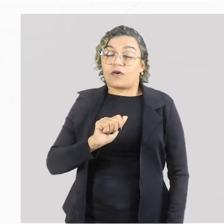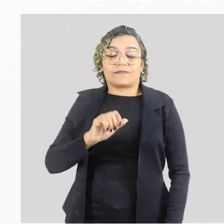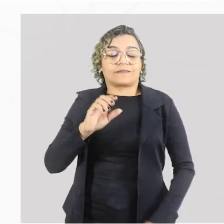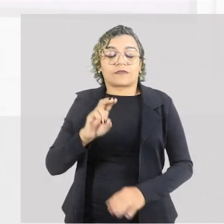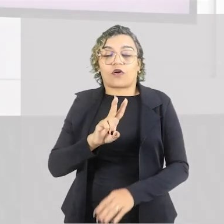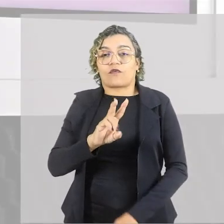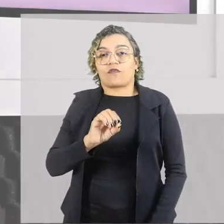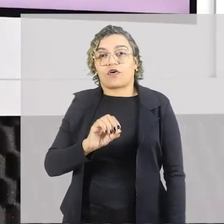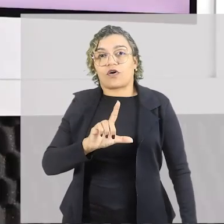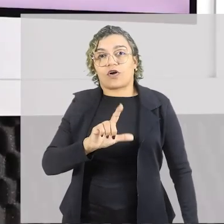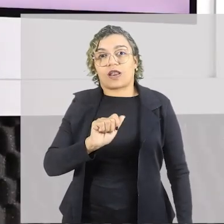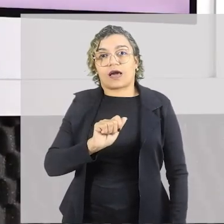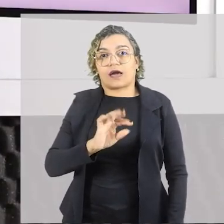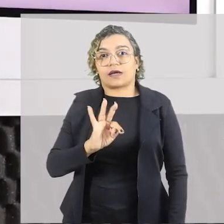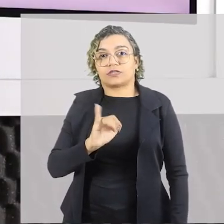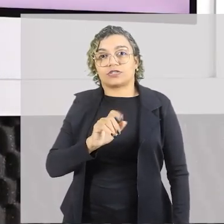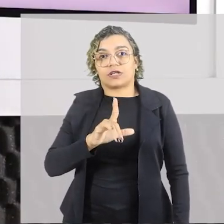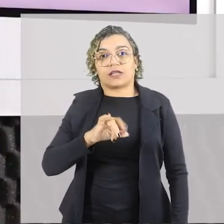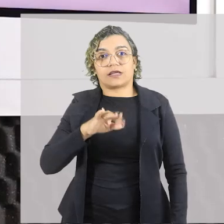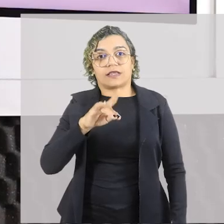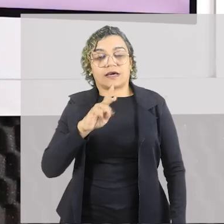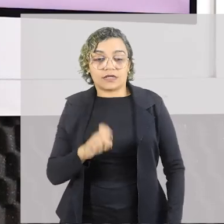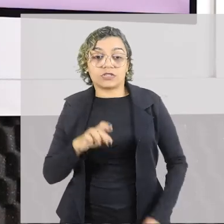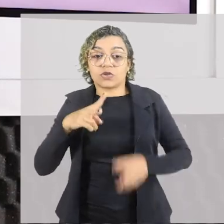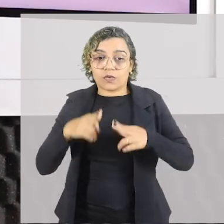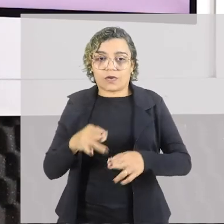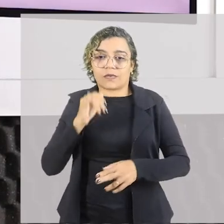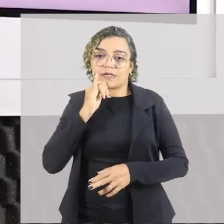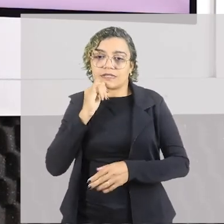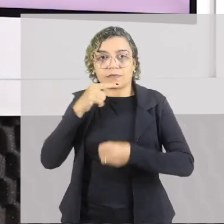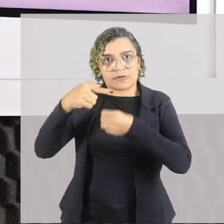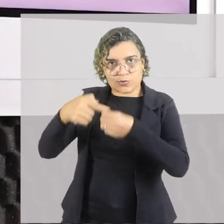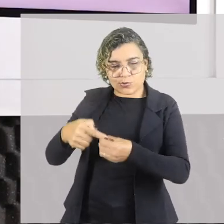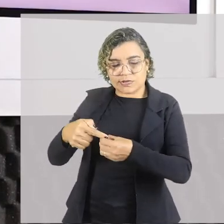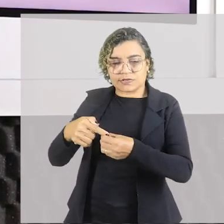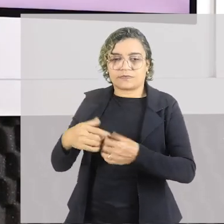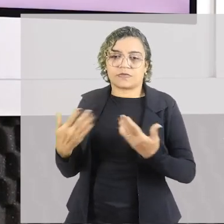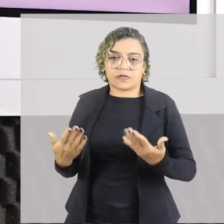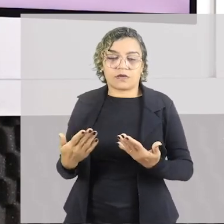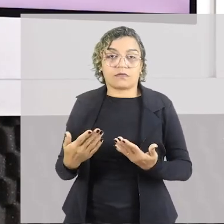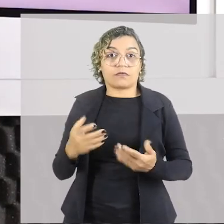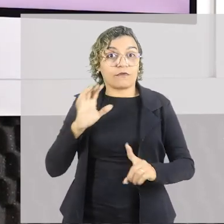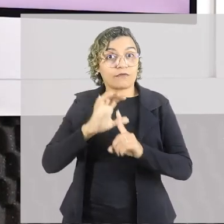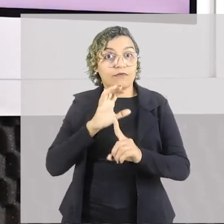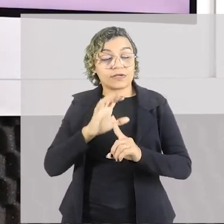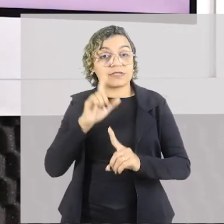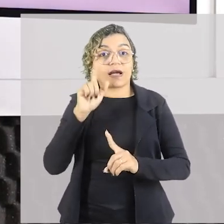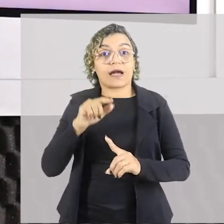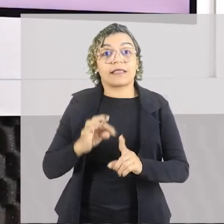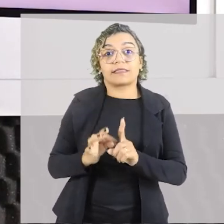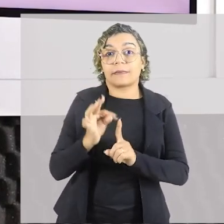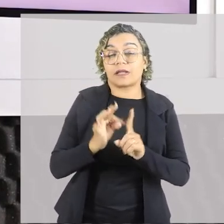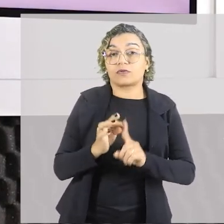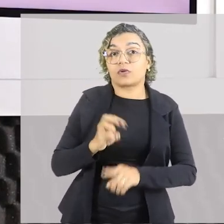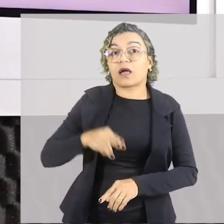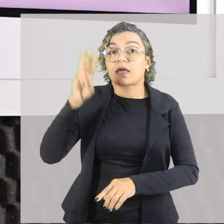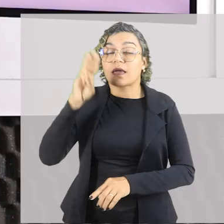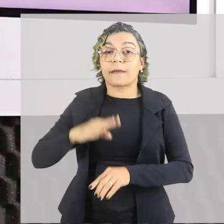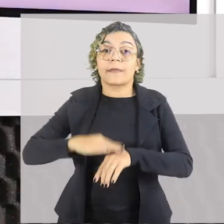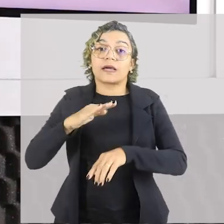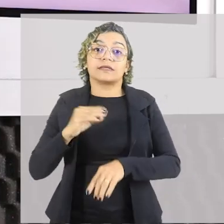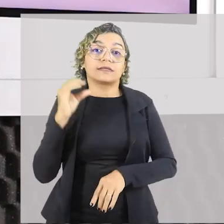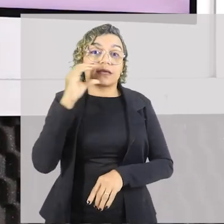gasolina. Então, qual é a outra coisa que pode influenciar a pressão de vapor? A temperatura. Então, quem está mais